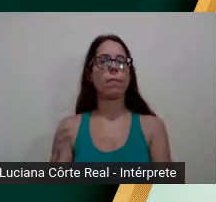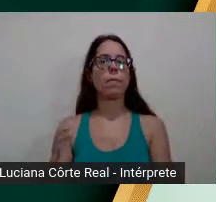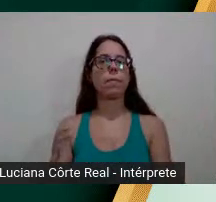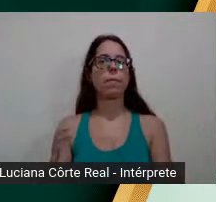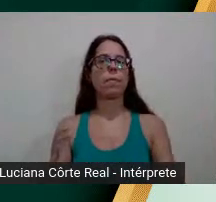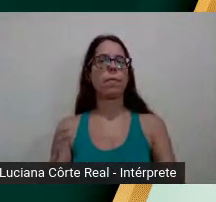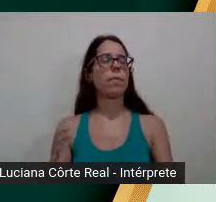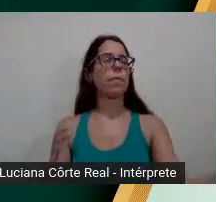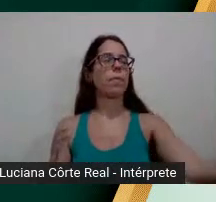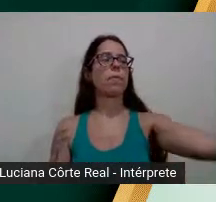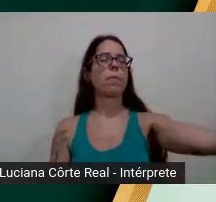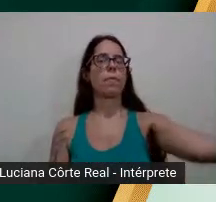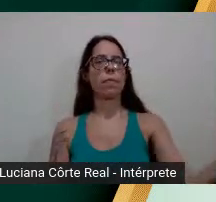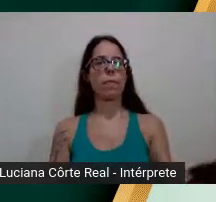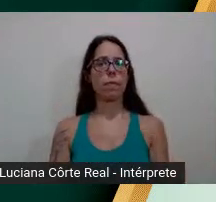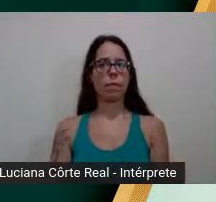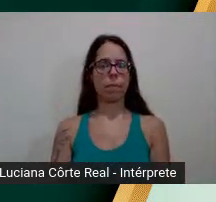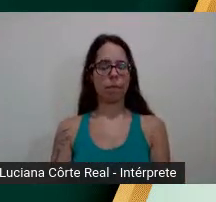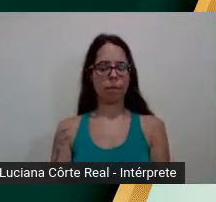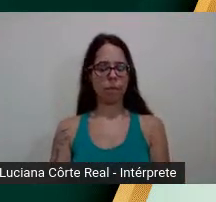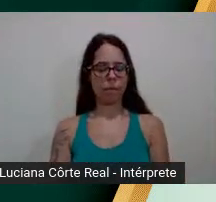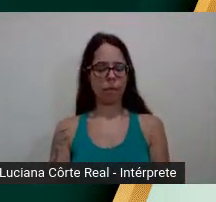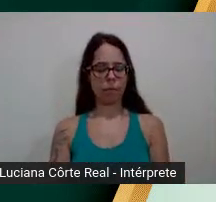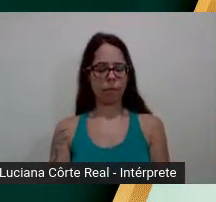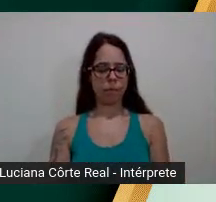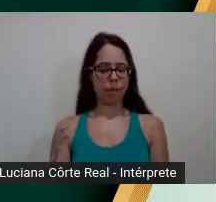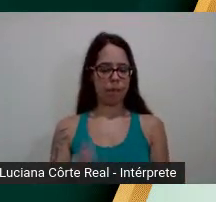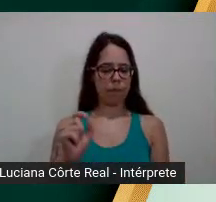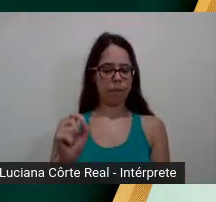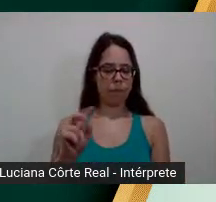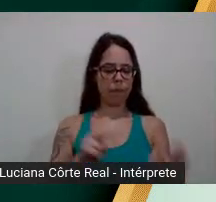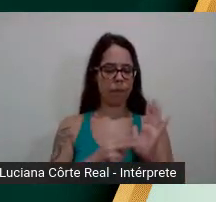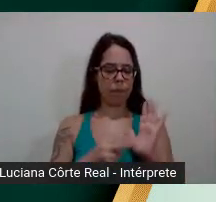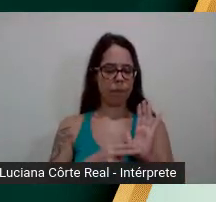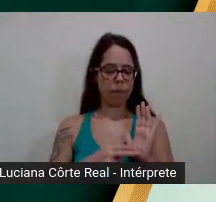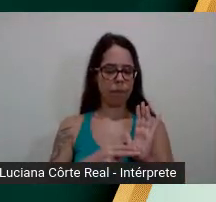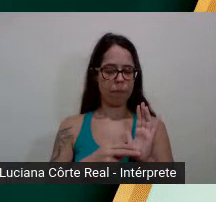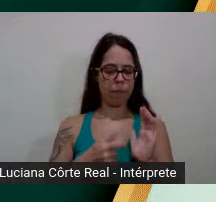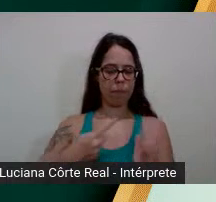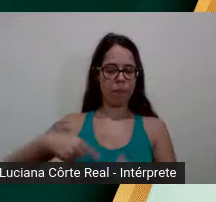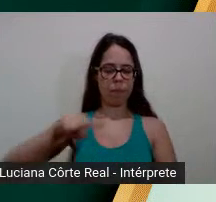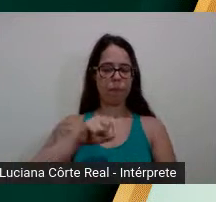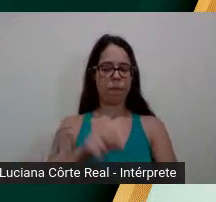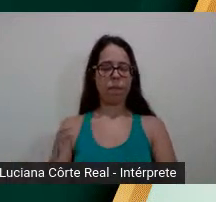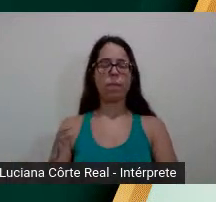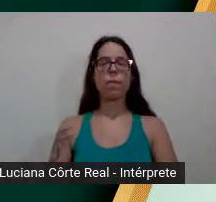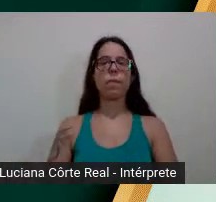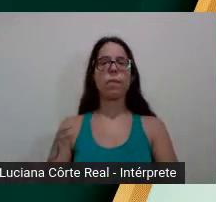o que, que significa a nossa instituição, a nossa Unipampa, a nossa Universidade Federal?